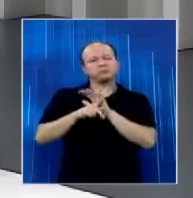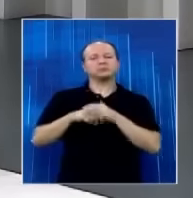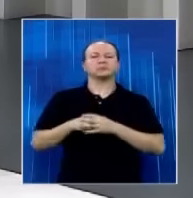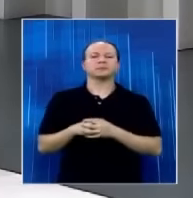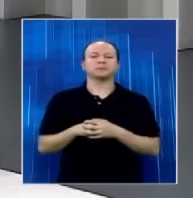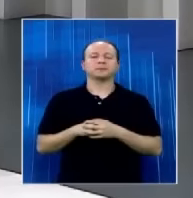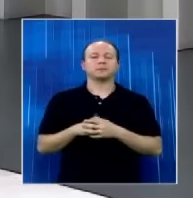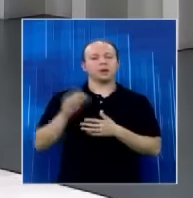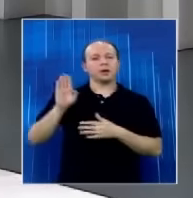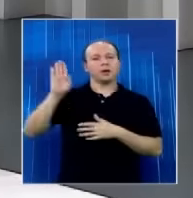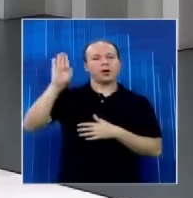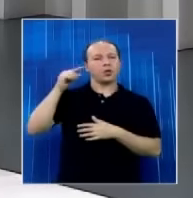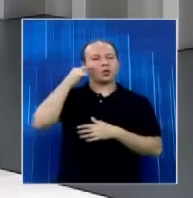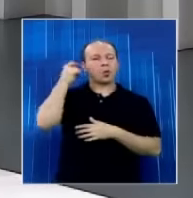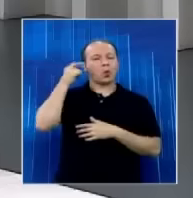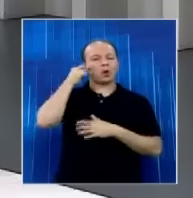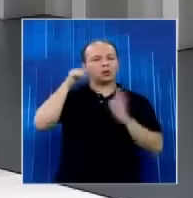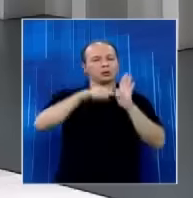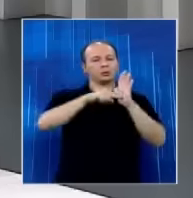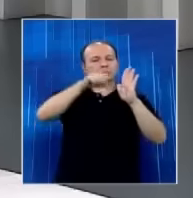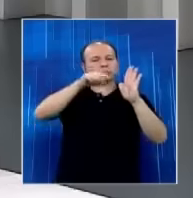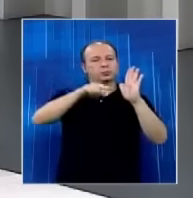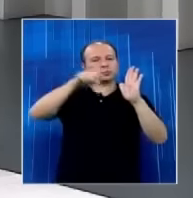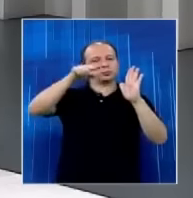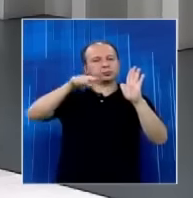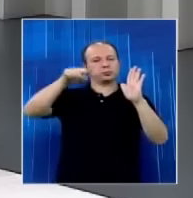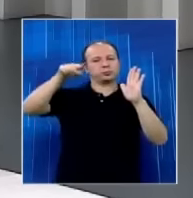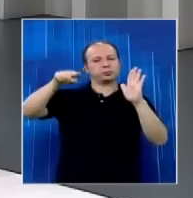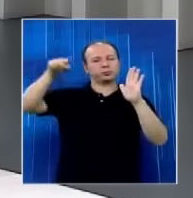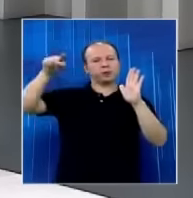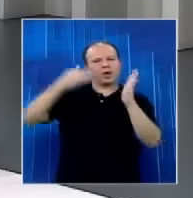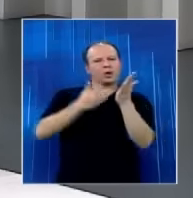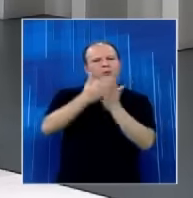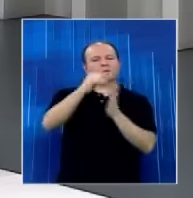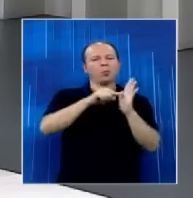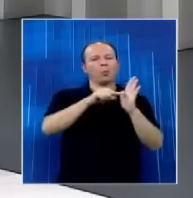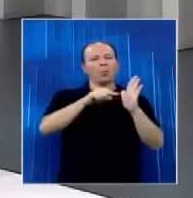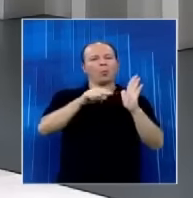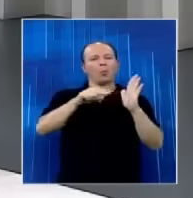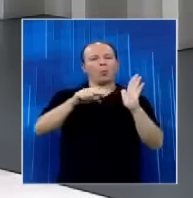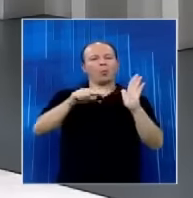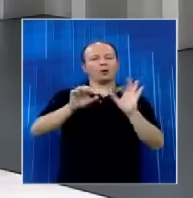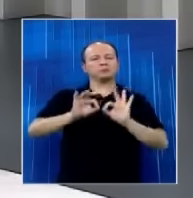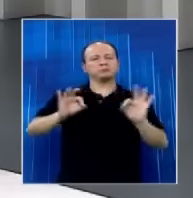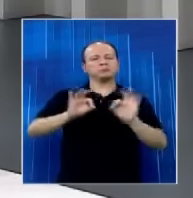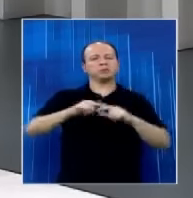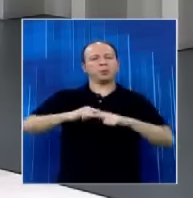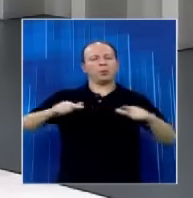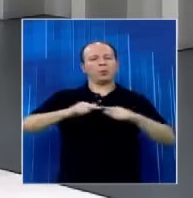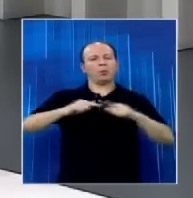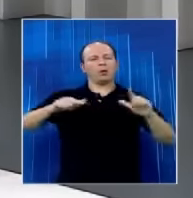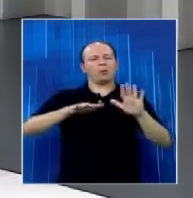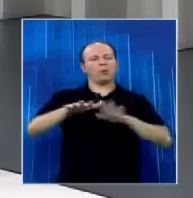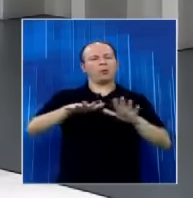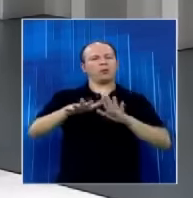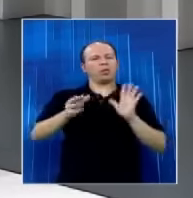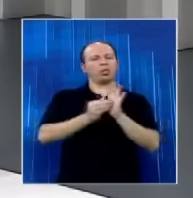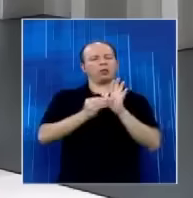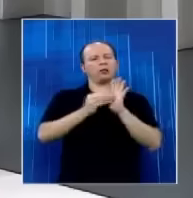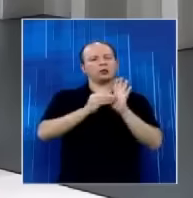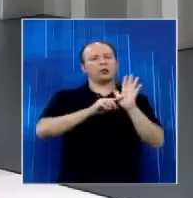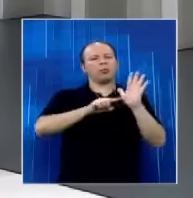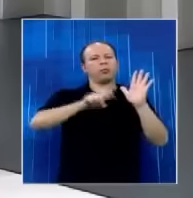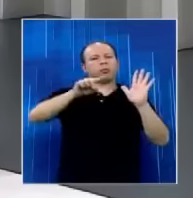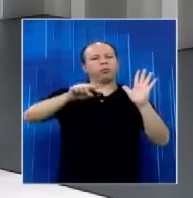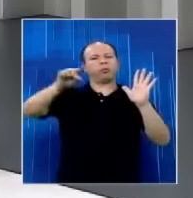o candidato Dória foi crescendo ao longo do debate. Ele começou meio apagado, gerando pouca movimentação no Twitter, e